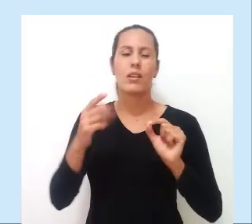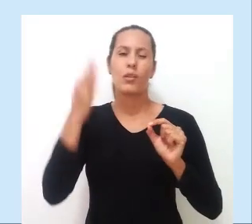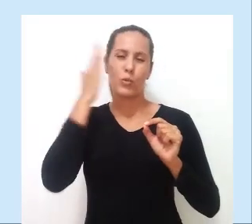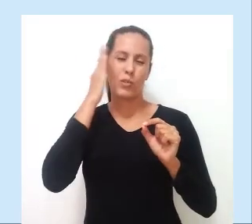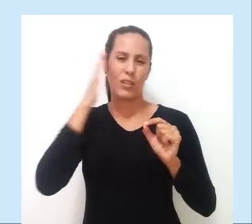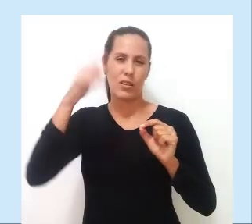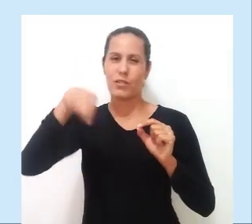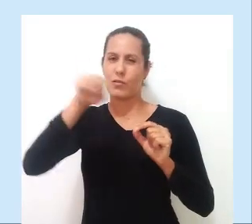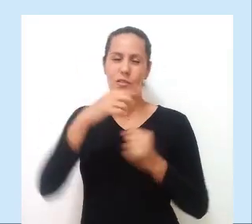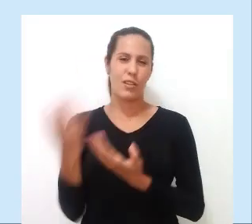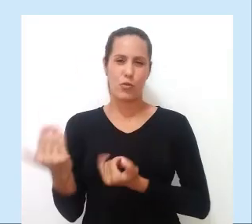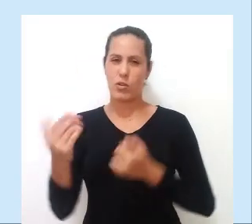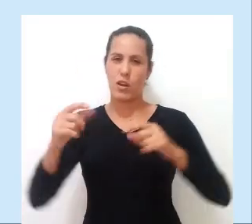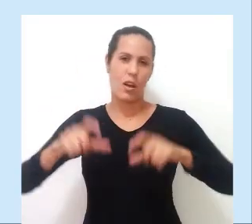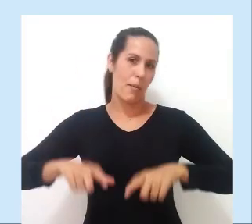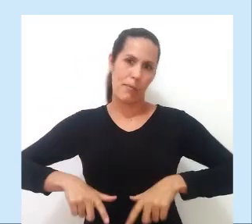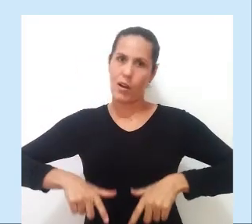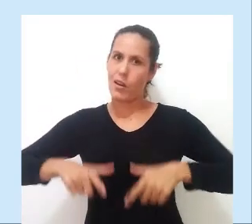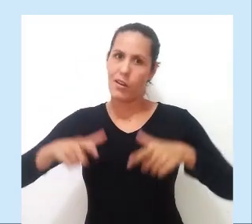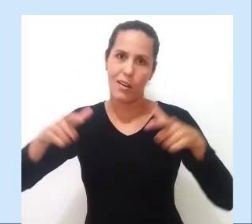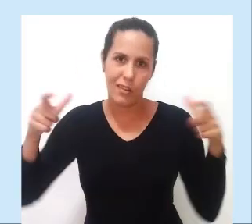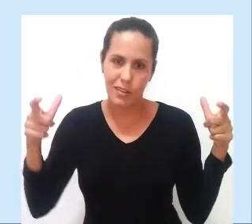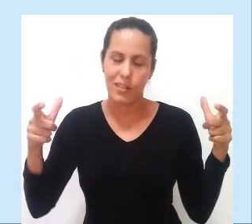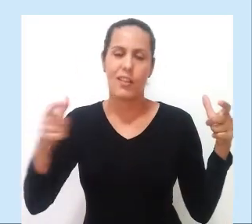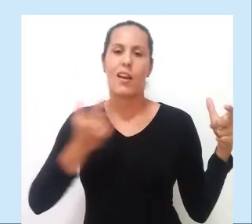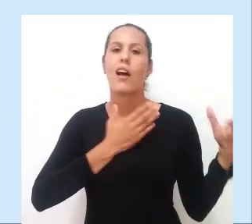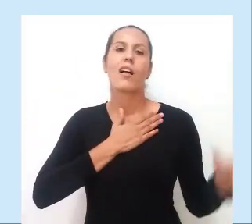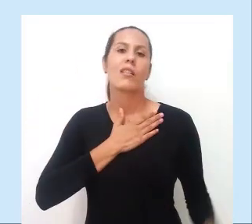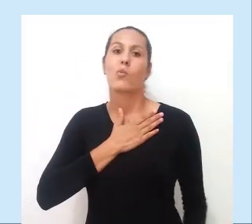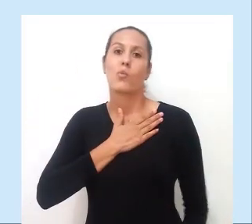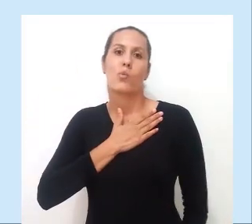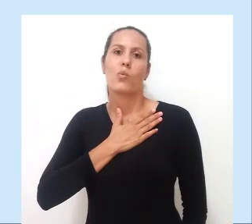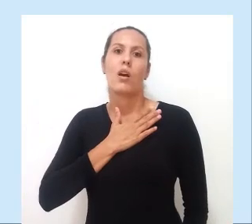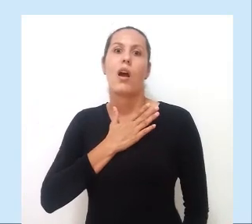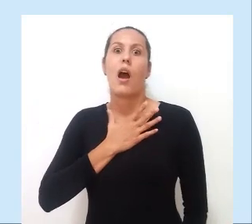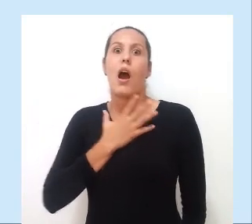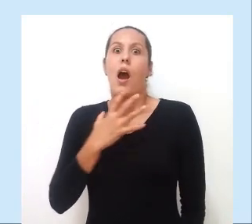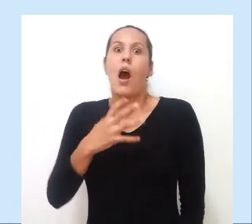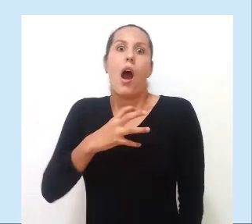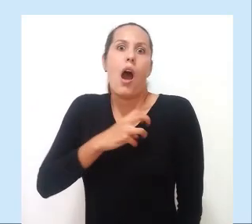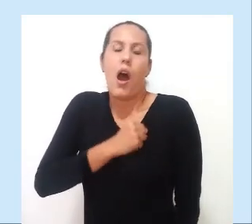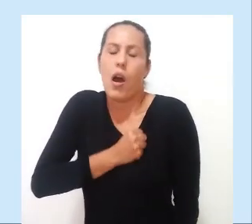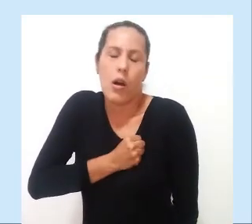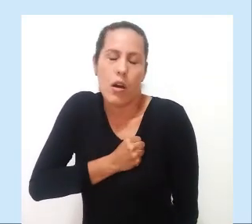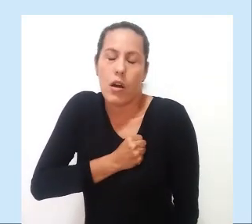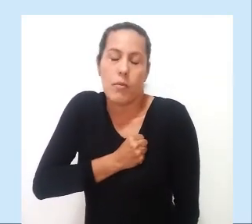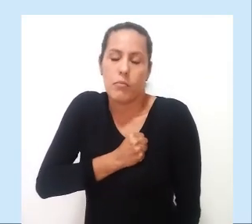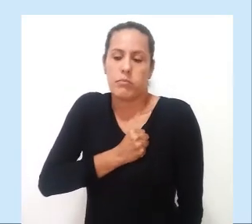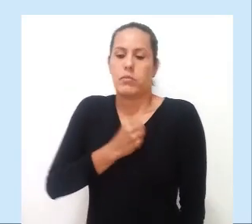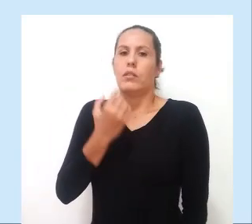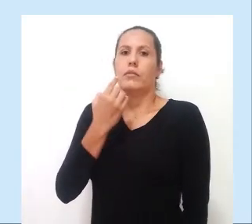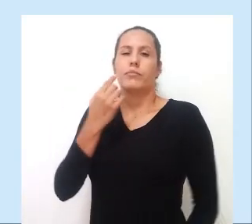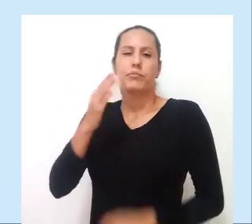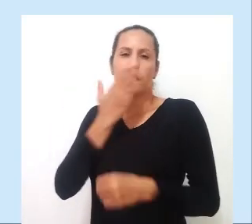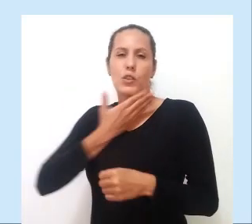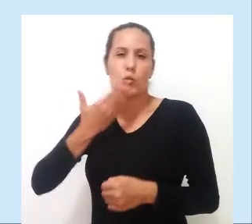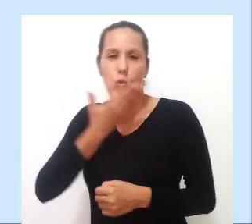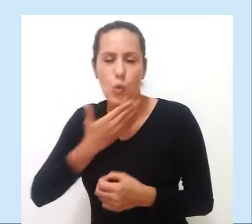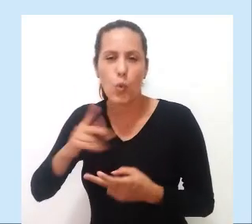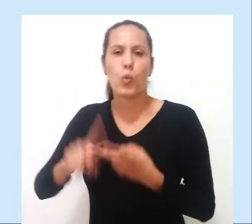para vocês. Eu sei que a maioria dos jovens, dos adolescentes, das crianças gostam muito de doces,